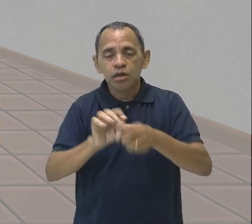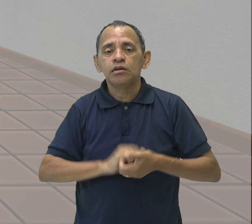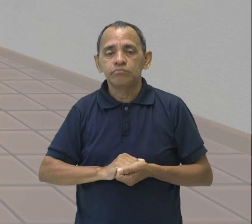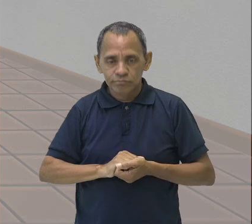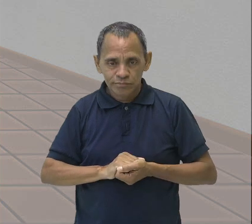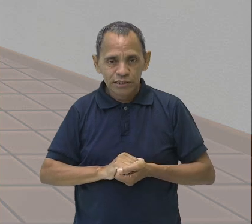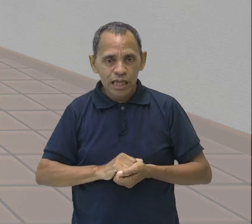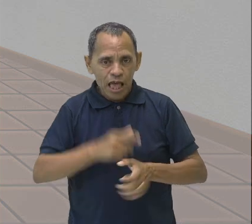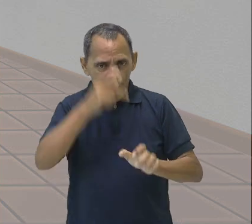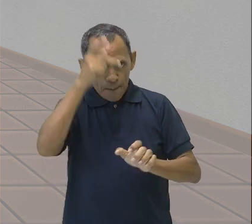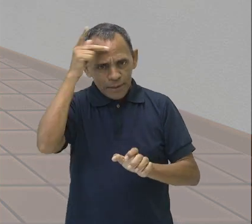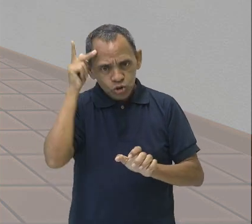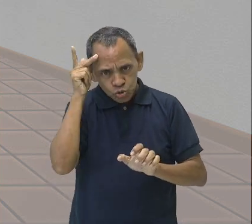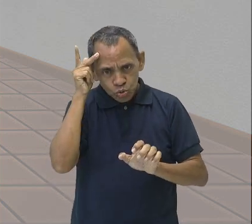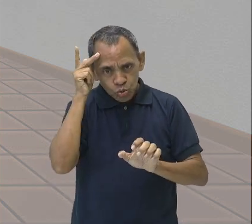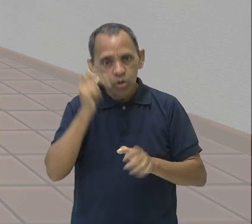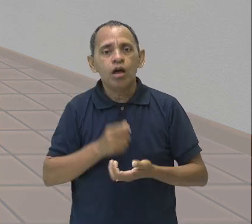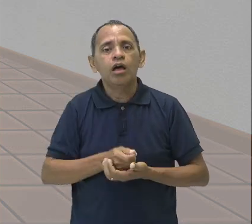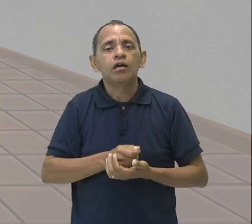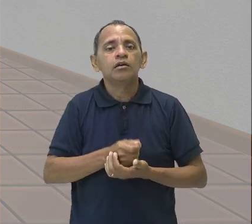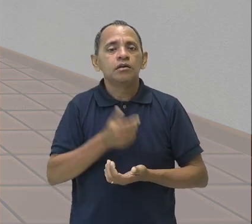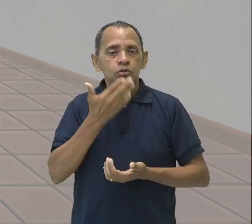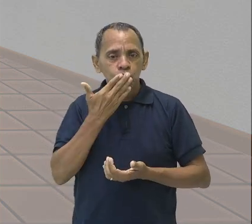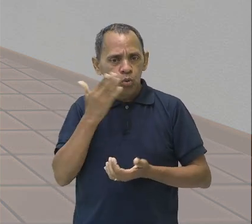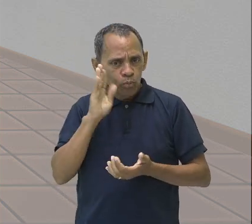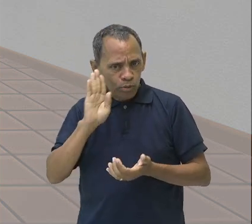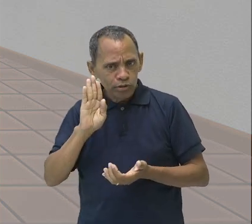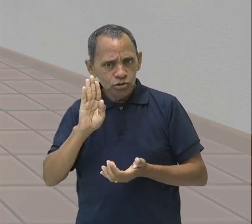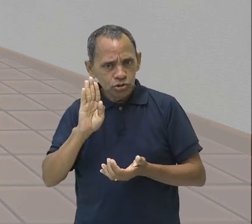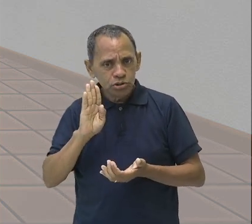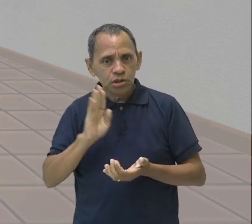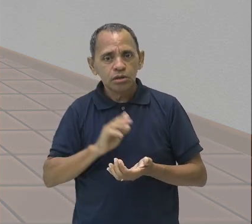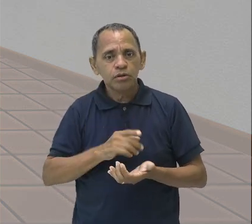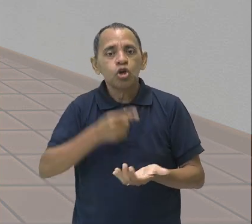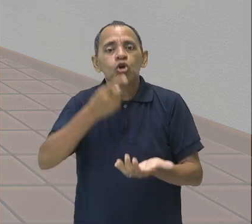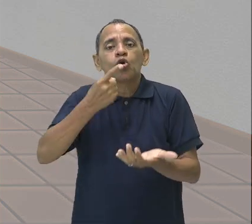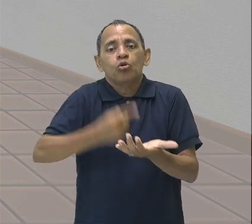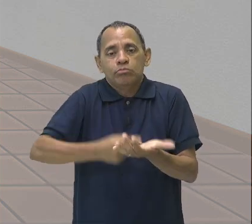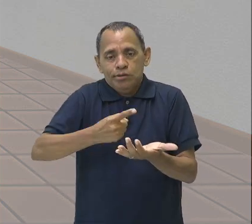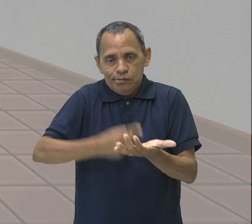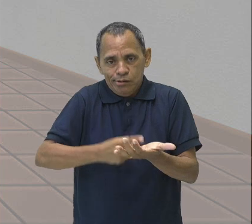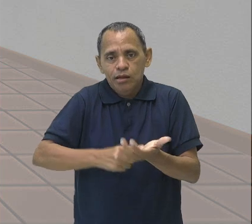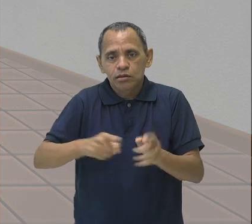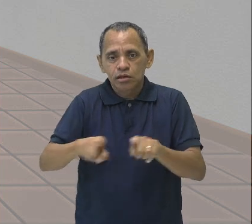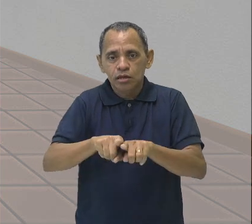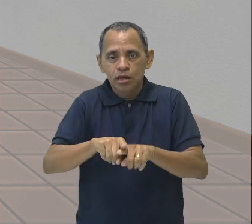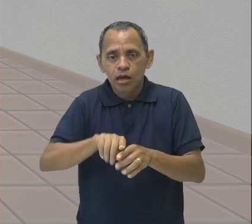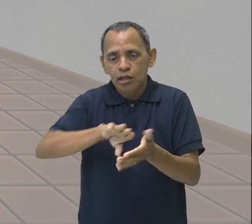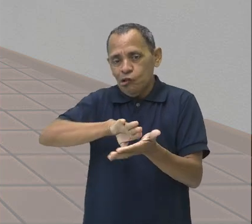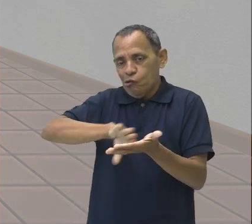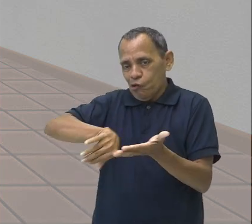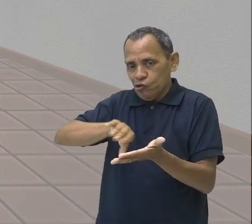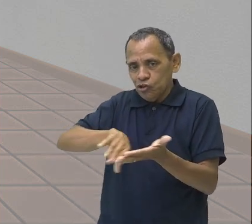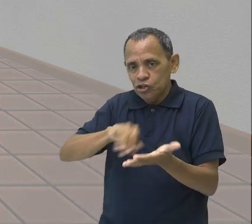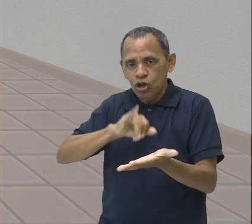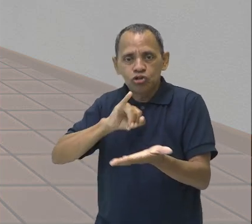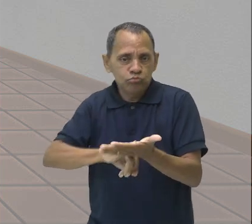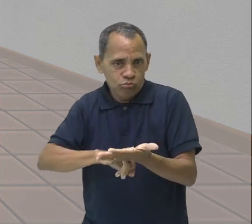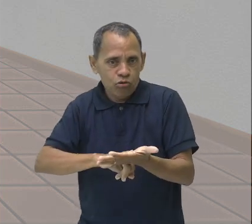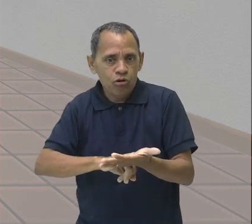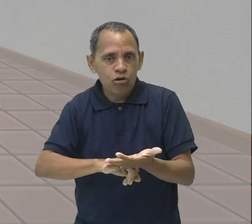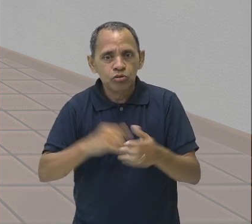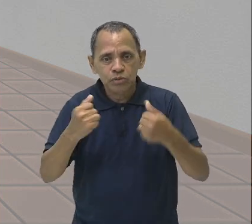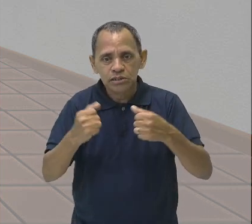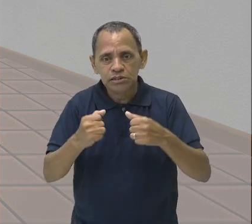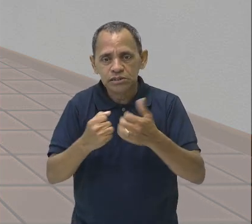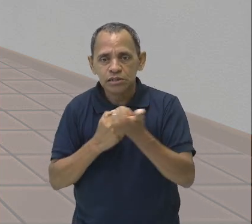tudo correto ali, sem sonegar, né, em sonegar imposto e tudo mais, oferecendo um serviço de qualidade, isso acaba